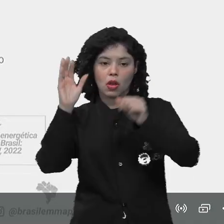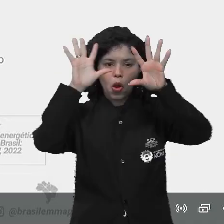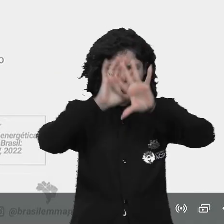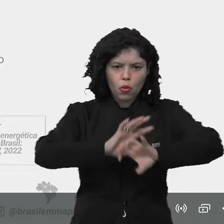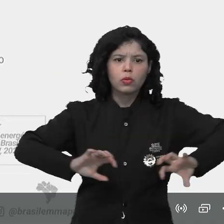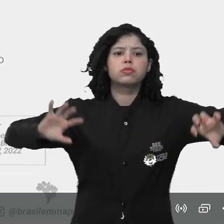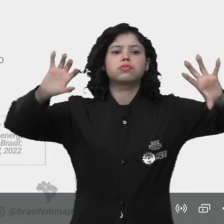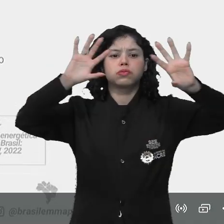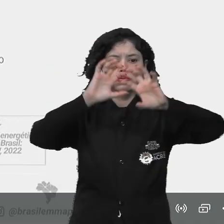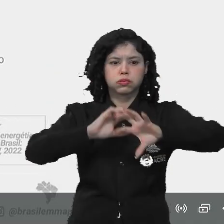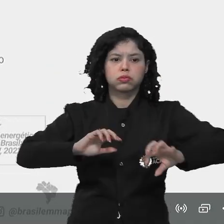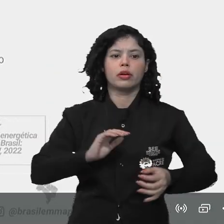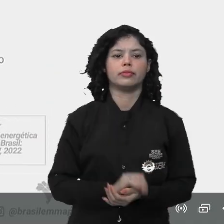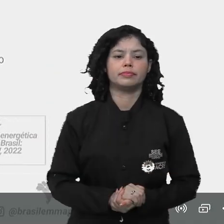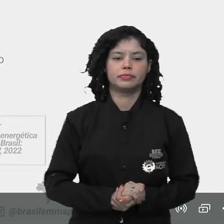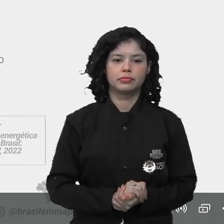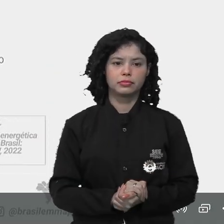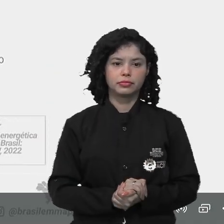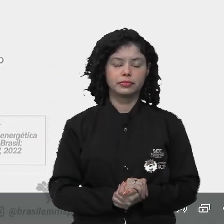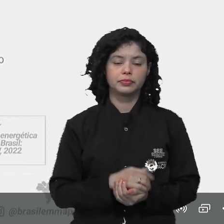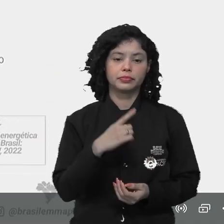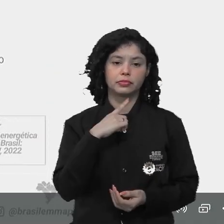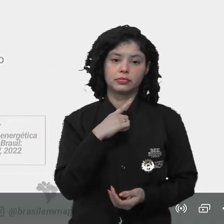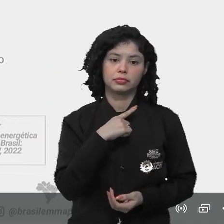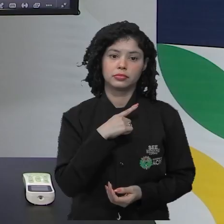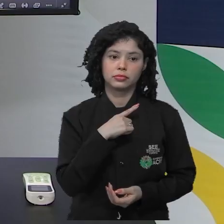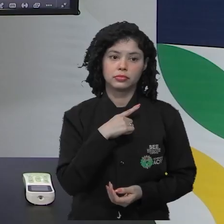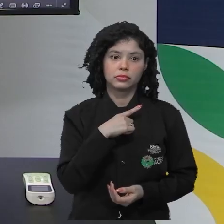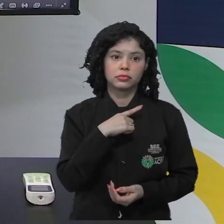de termoelétricas que são